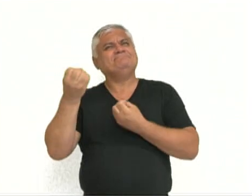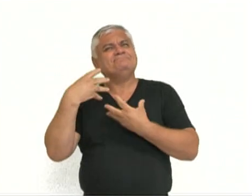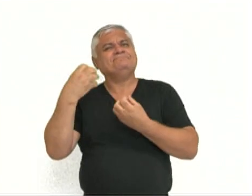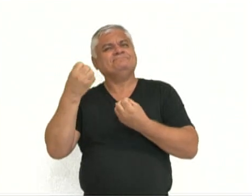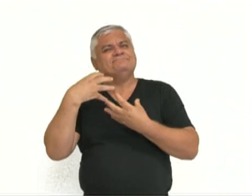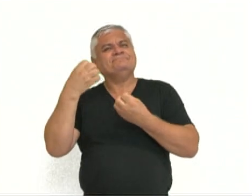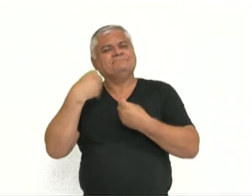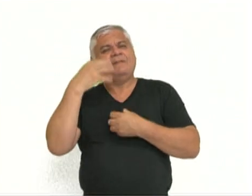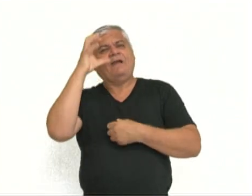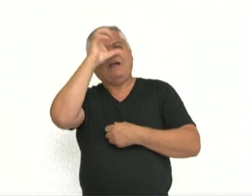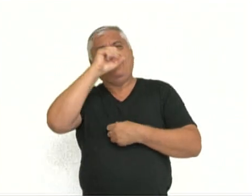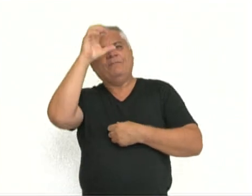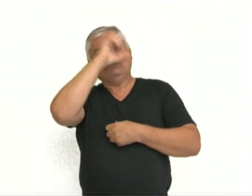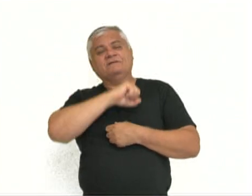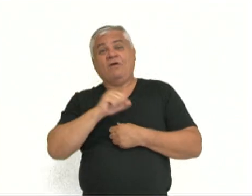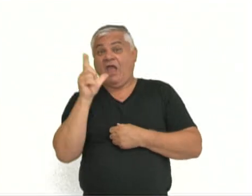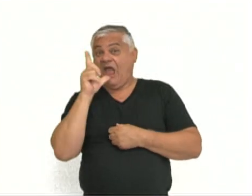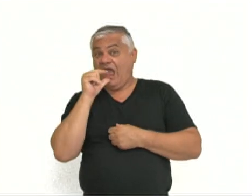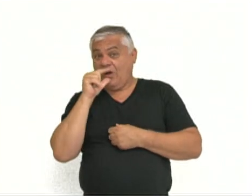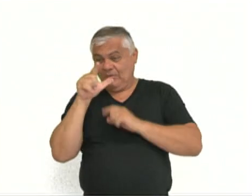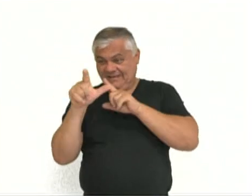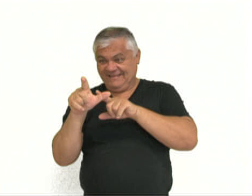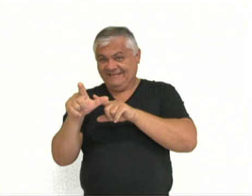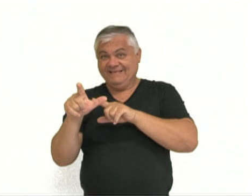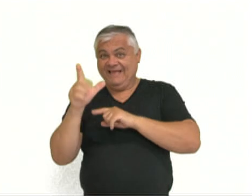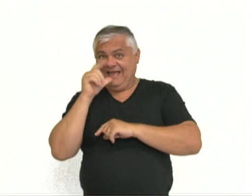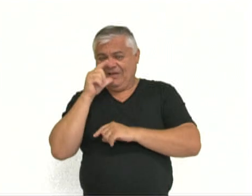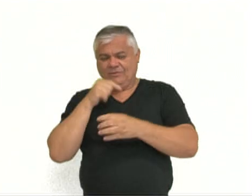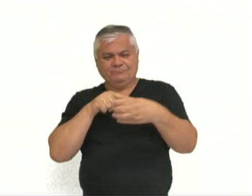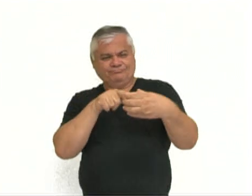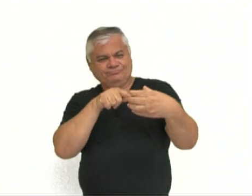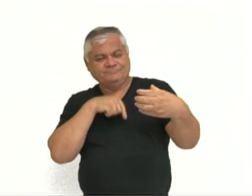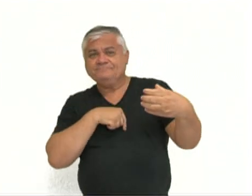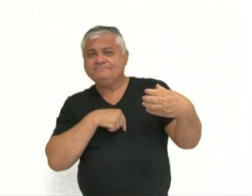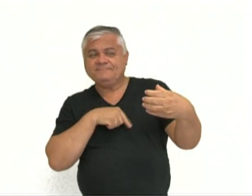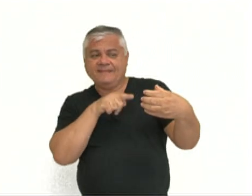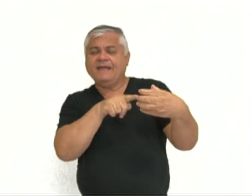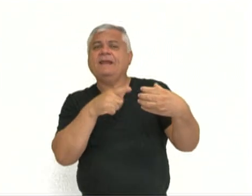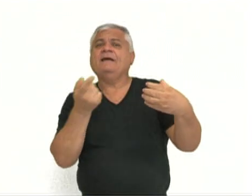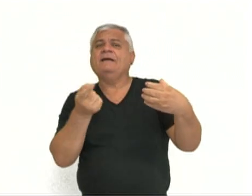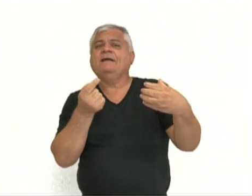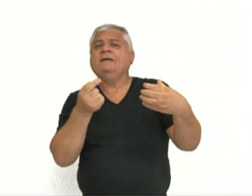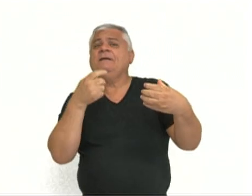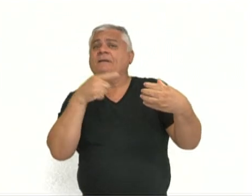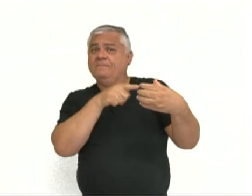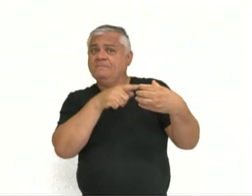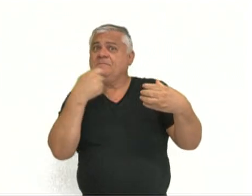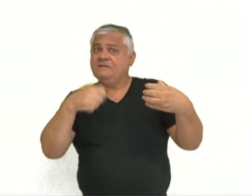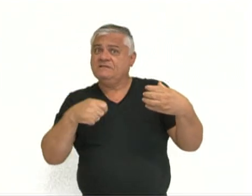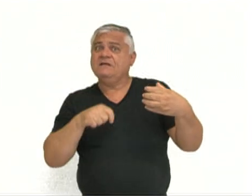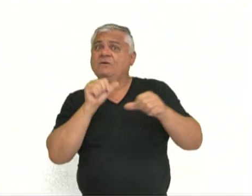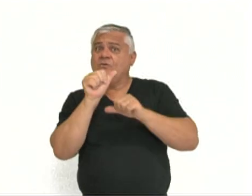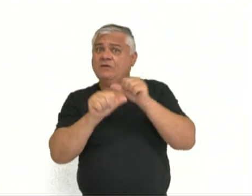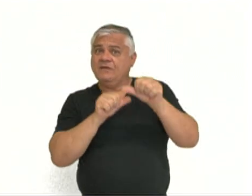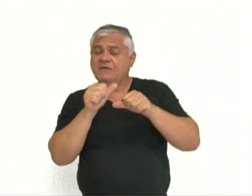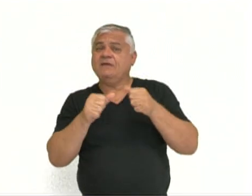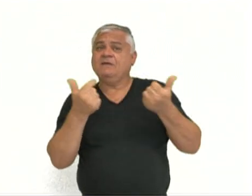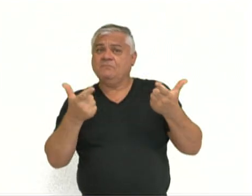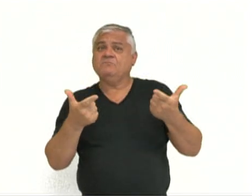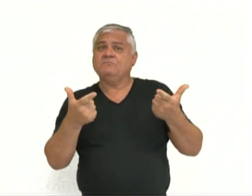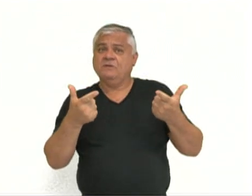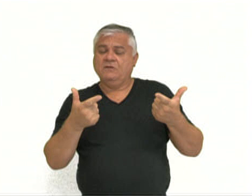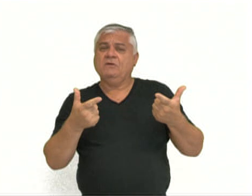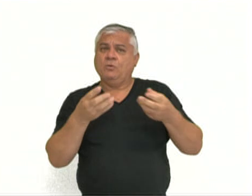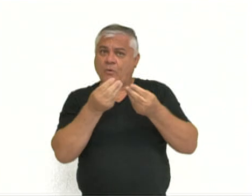que a água, os aspectos físicos da água, que a tornam aspectos